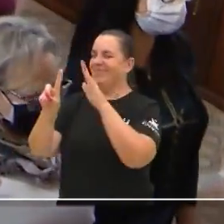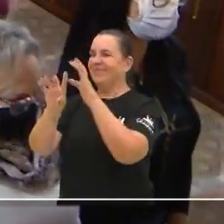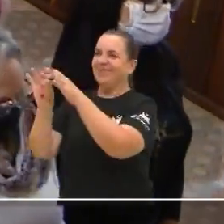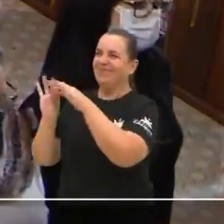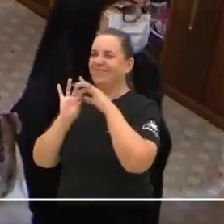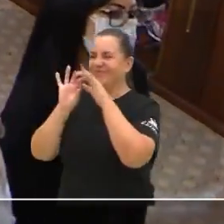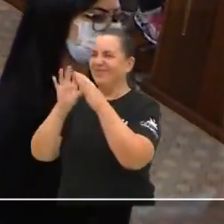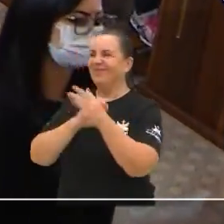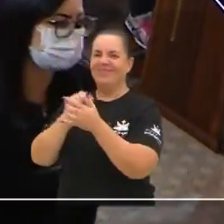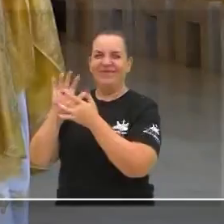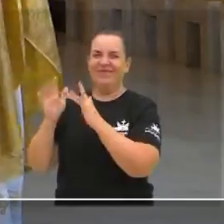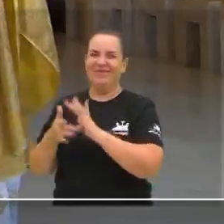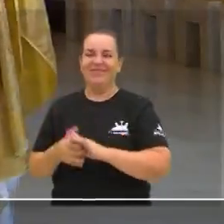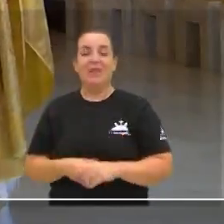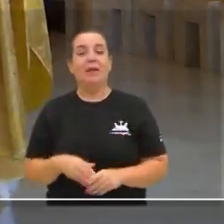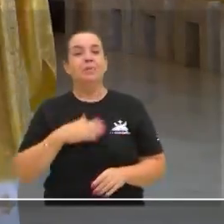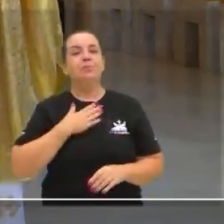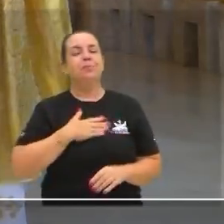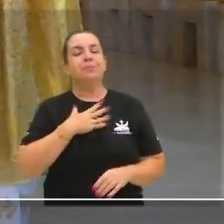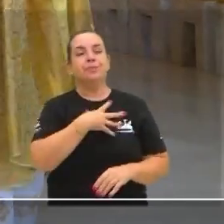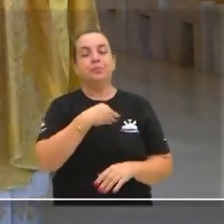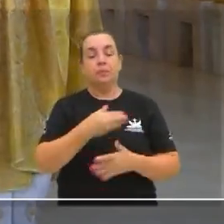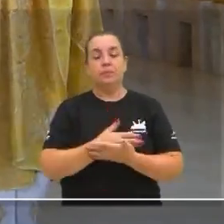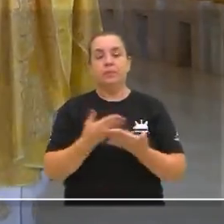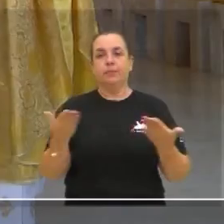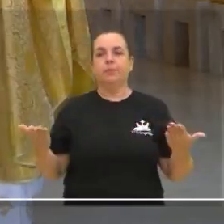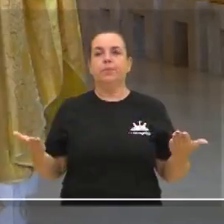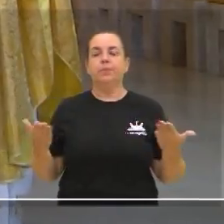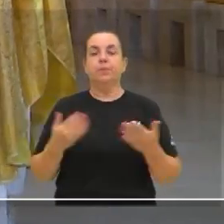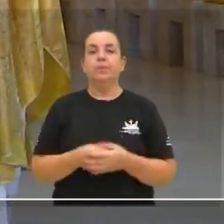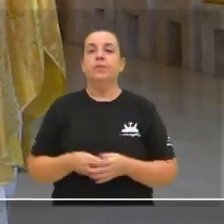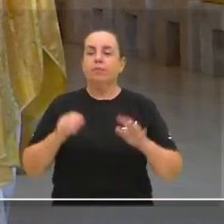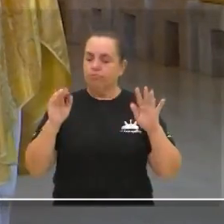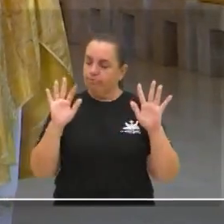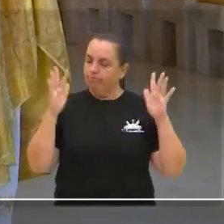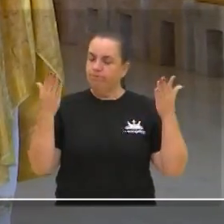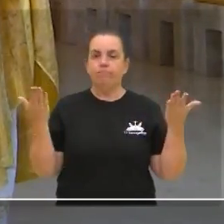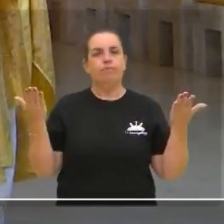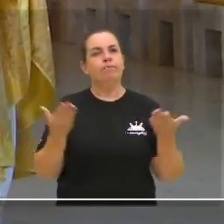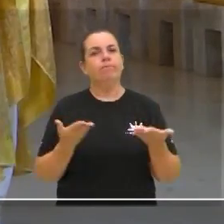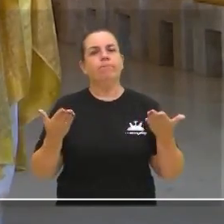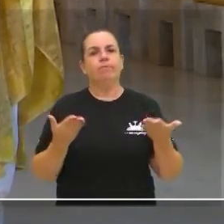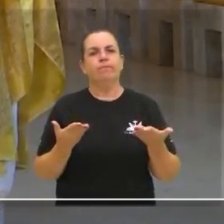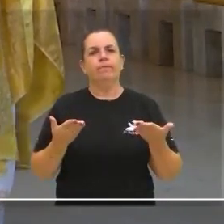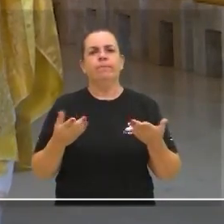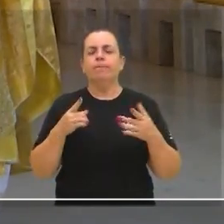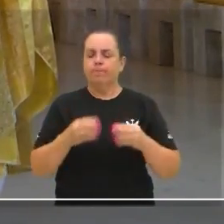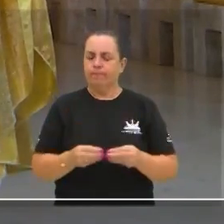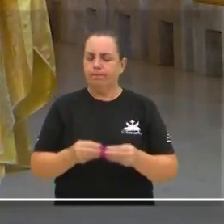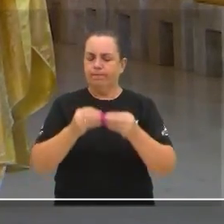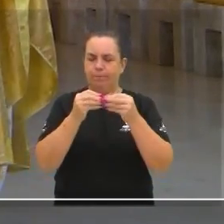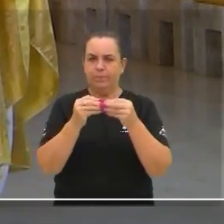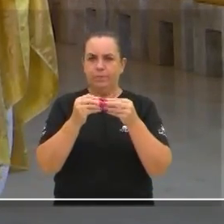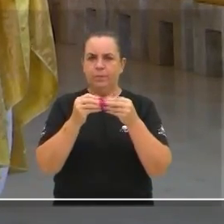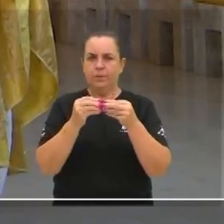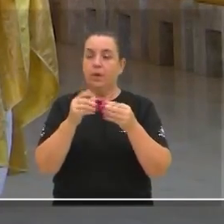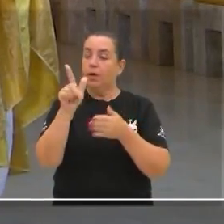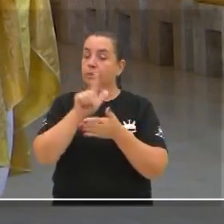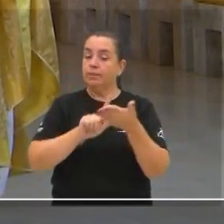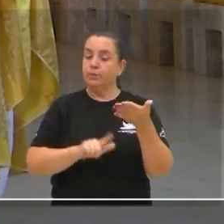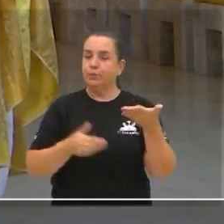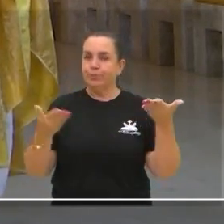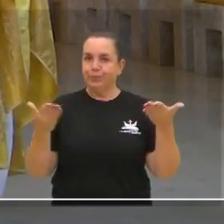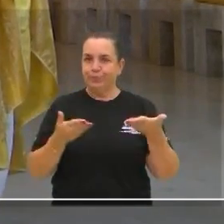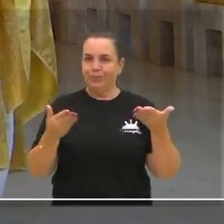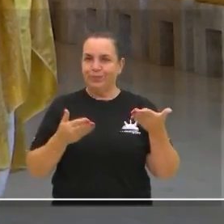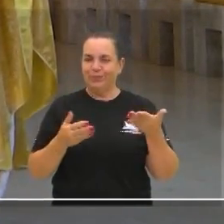reuniu no amor de Cristo. Queridos filhos e filhas, para bem celebrarmos esta liturgia